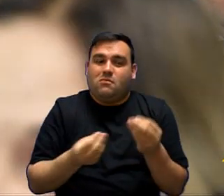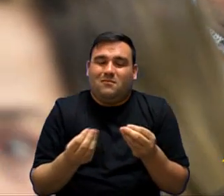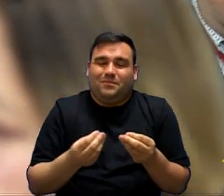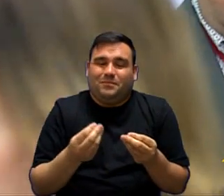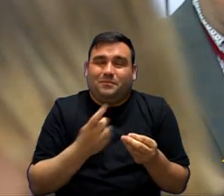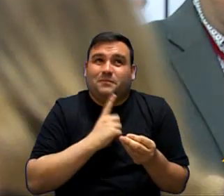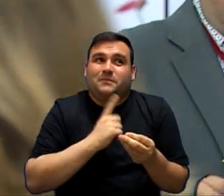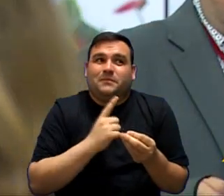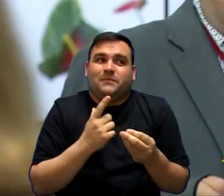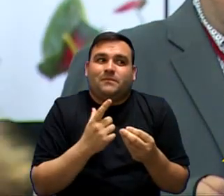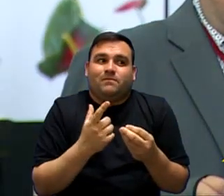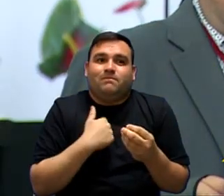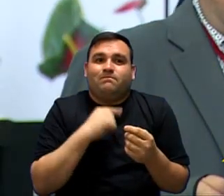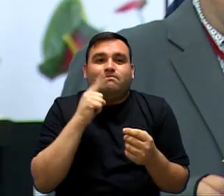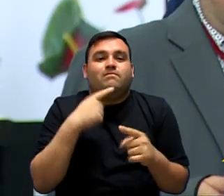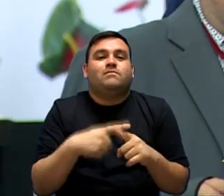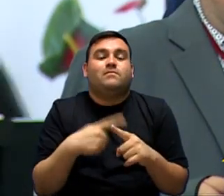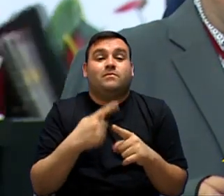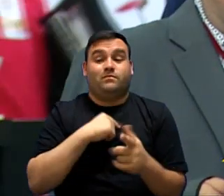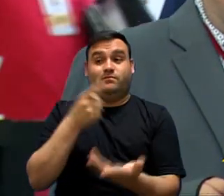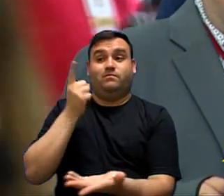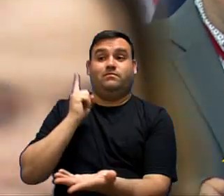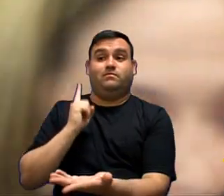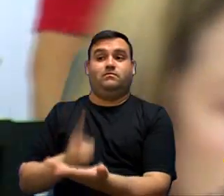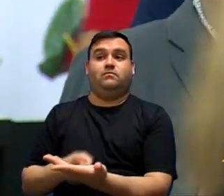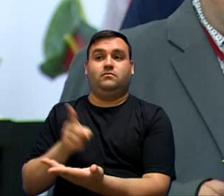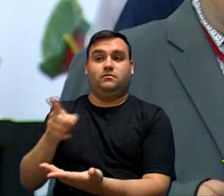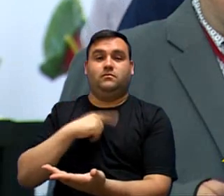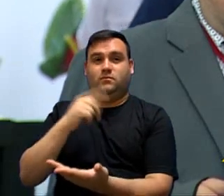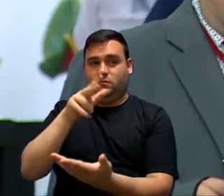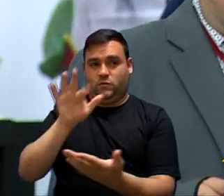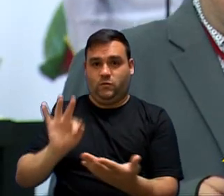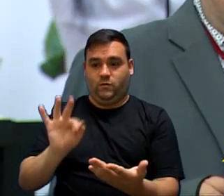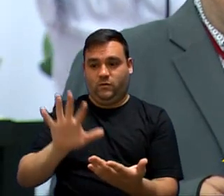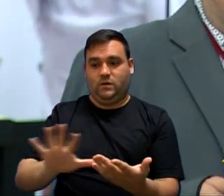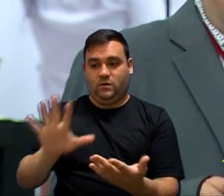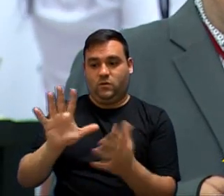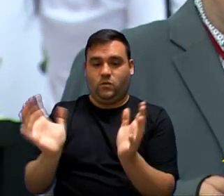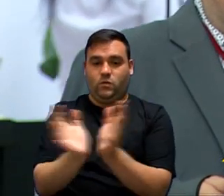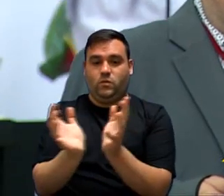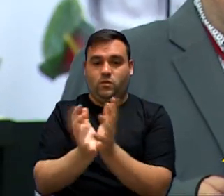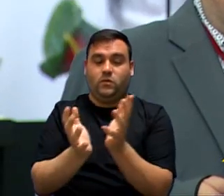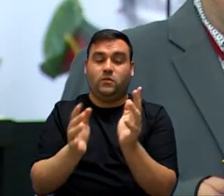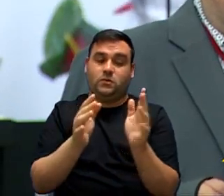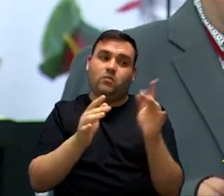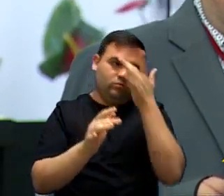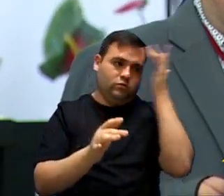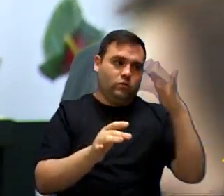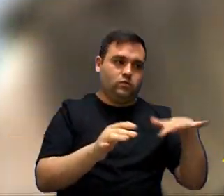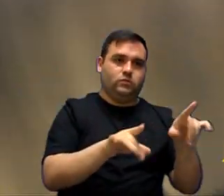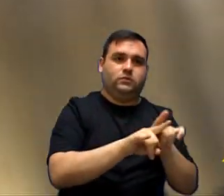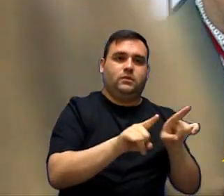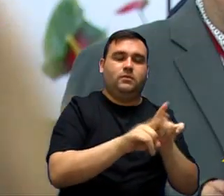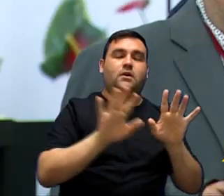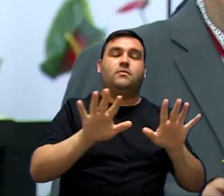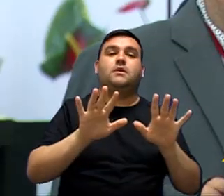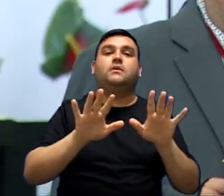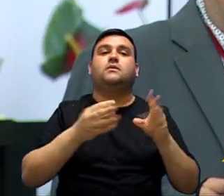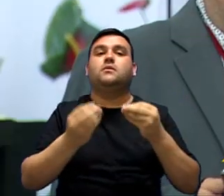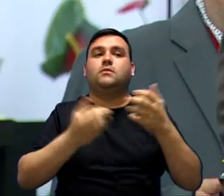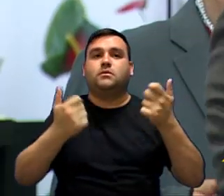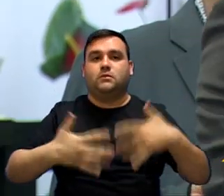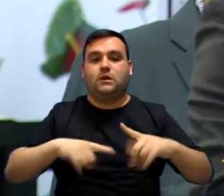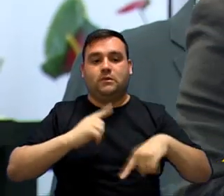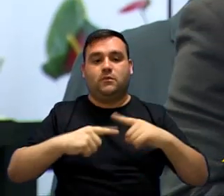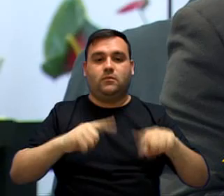a uma condição, entendeu? Porque lá tem eu tenho um compromisso com a federação, compromisso, entendeu? Compromisso com o povo também. Não, com o povo aqui. Só falando, só justificando para